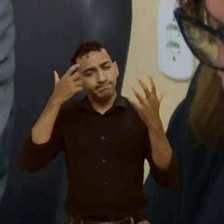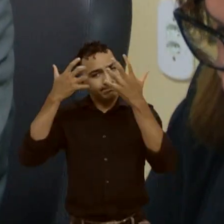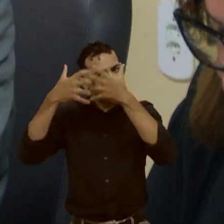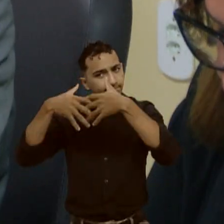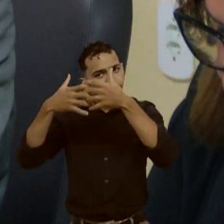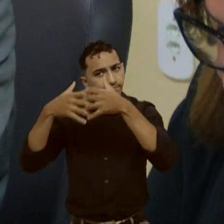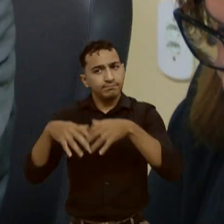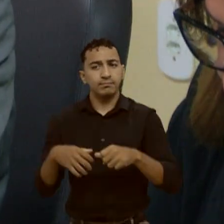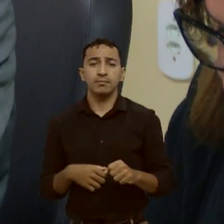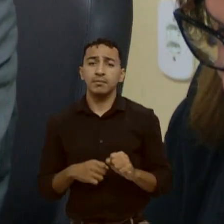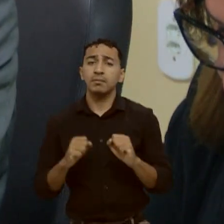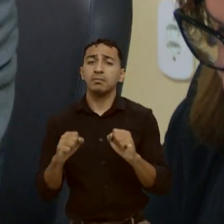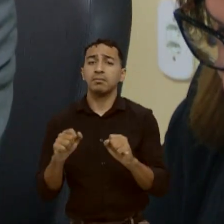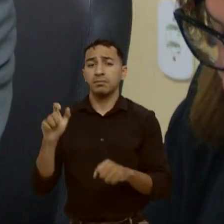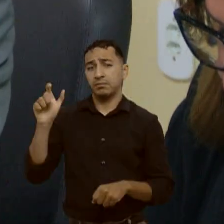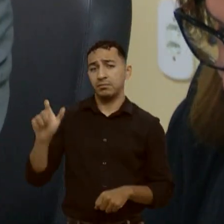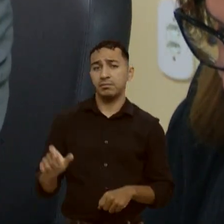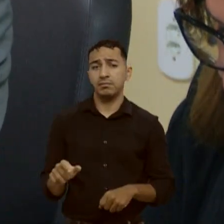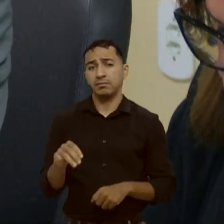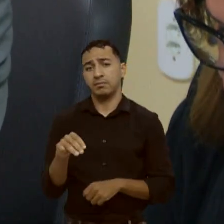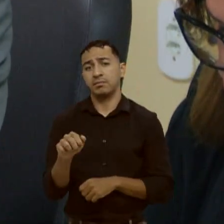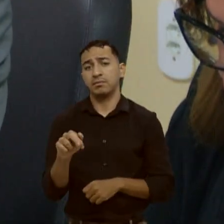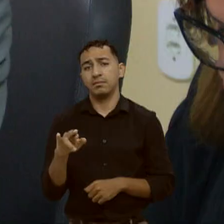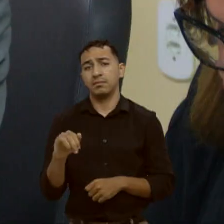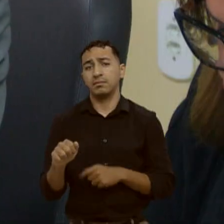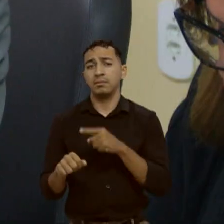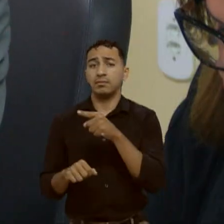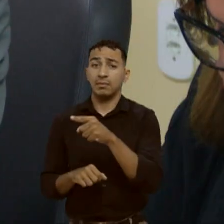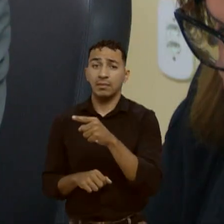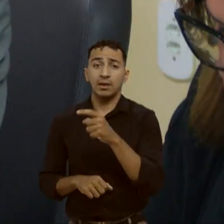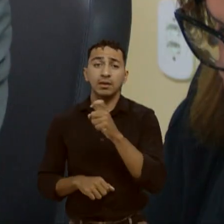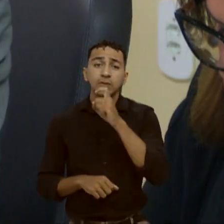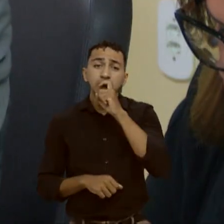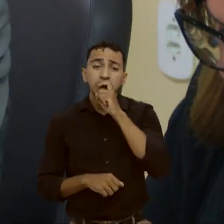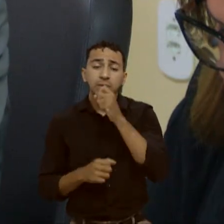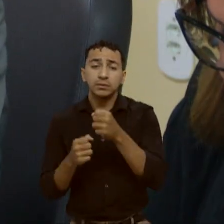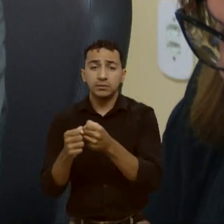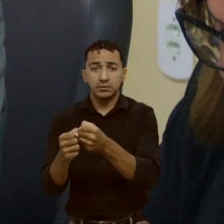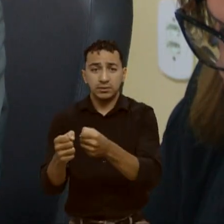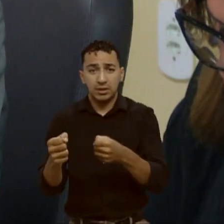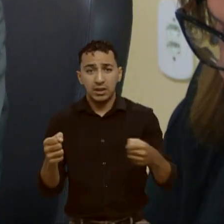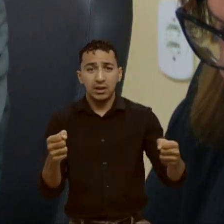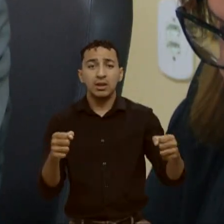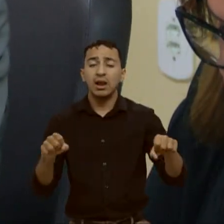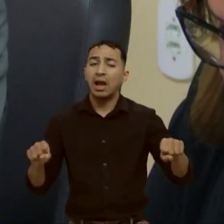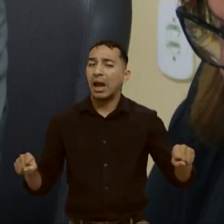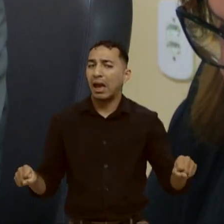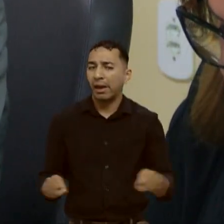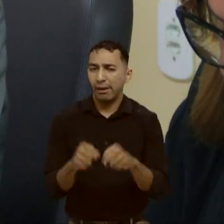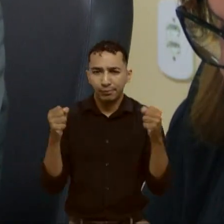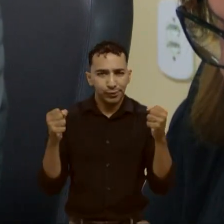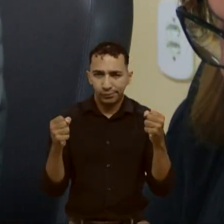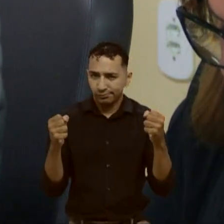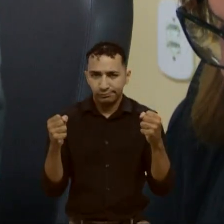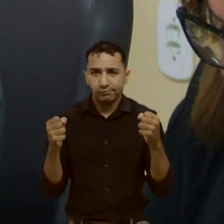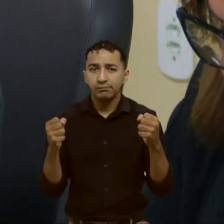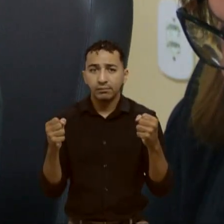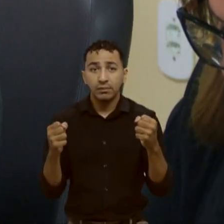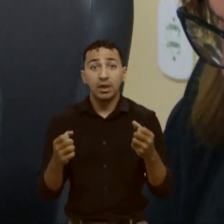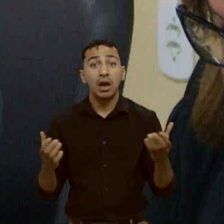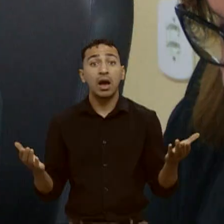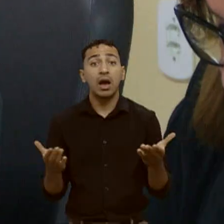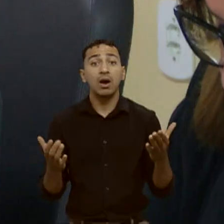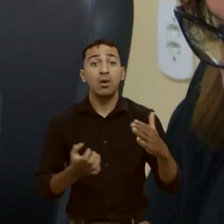Maria, certo? A geladeira dela tenha quebrado. Agora, as empresas estão elevando os